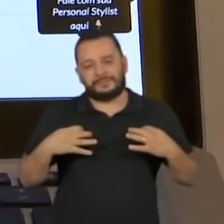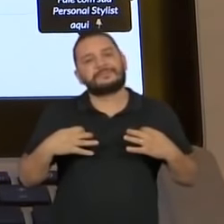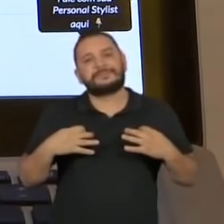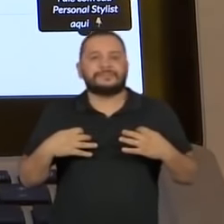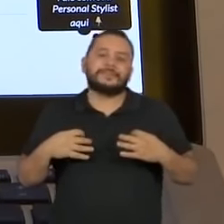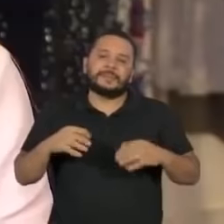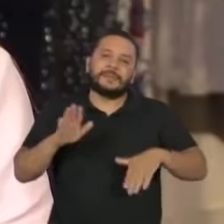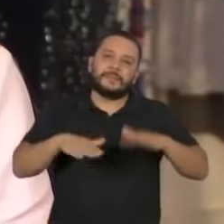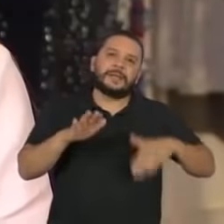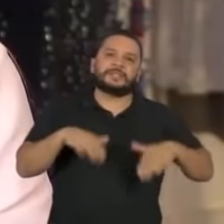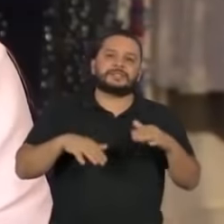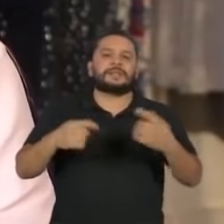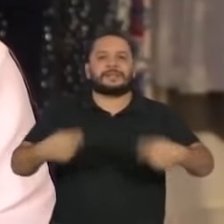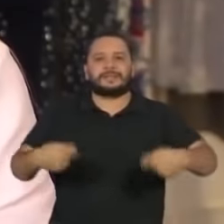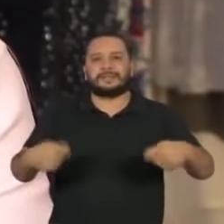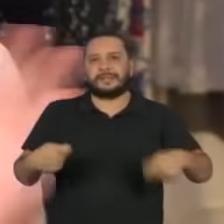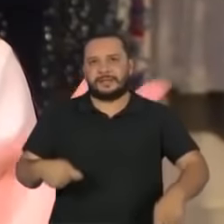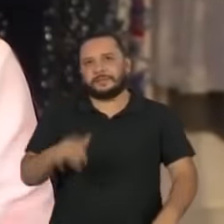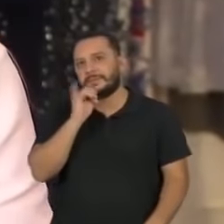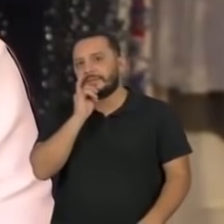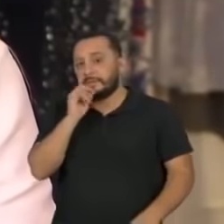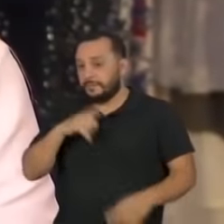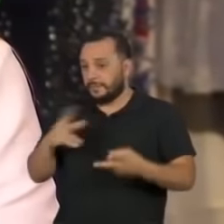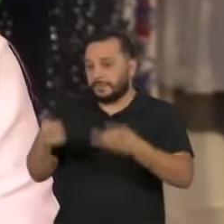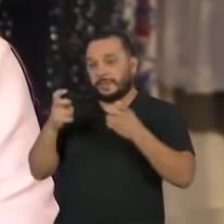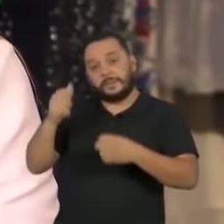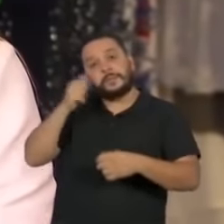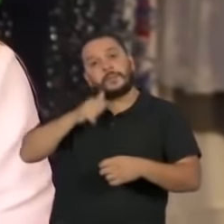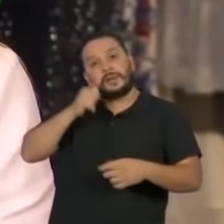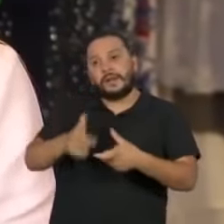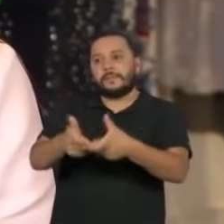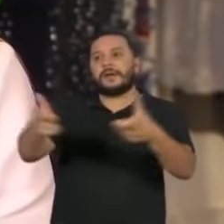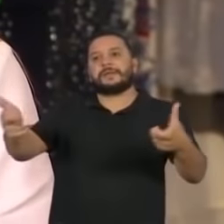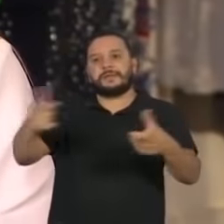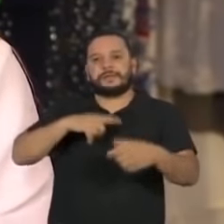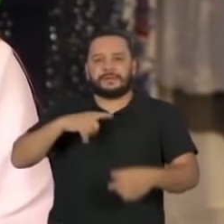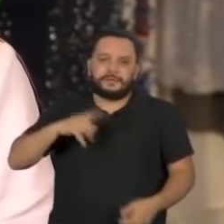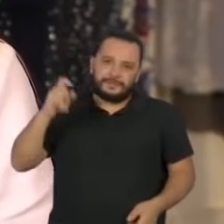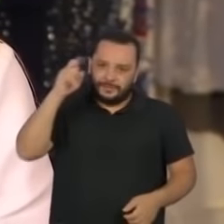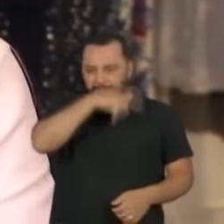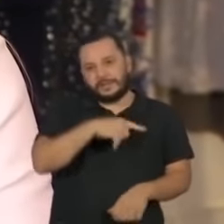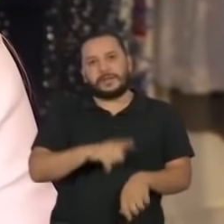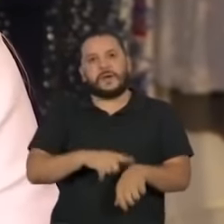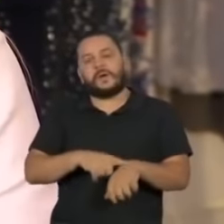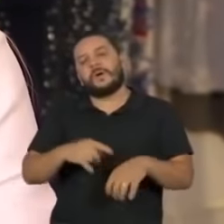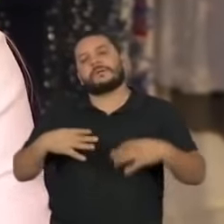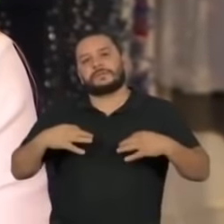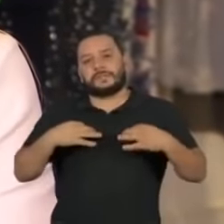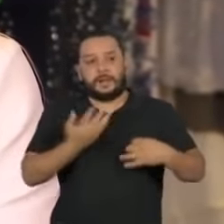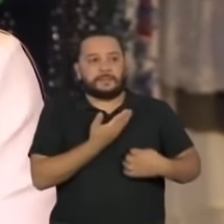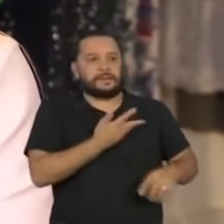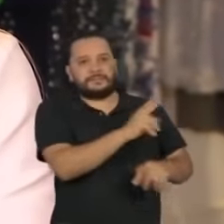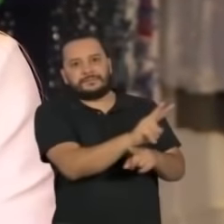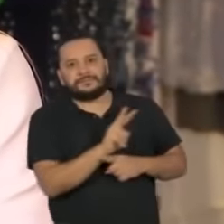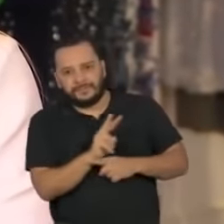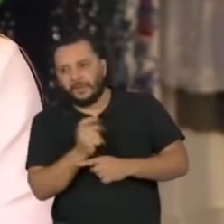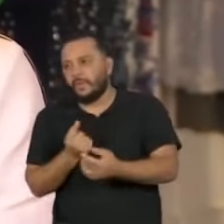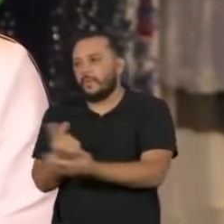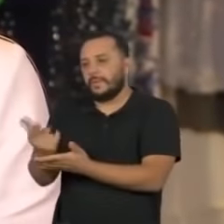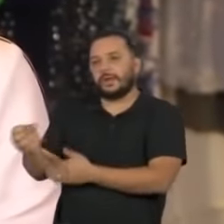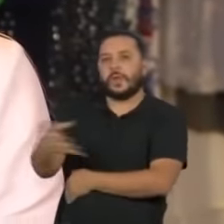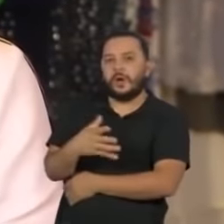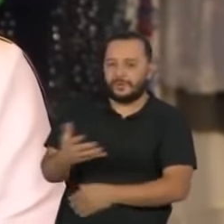com a necessidade. A gente percebe que assim, a maioria das mulheres tem muita dificuldade na hora de se vestir, sempre quer roupa emprestada da amiga, comprar uma coisa